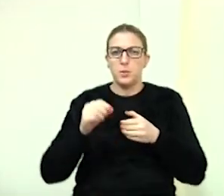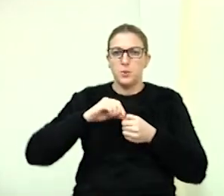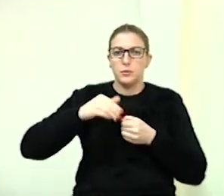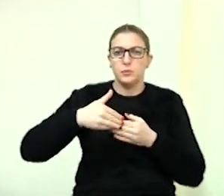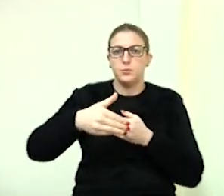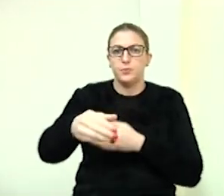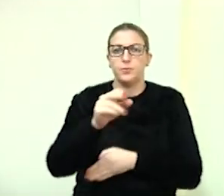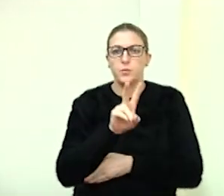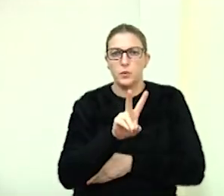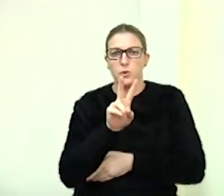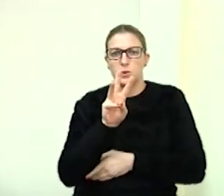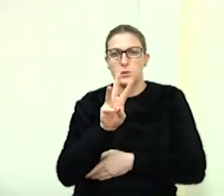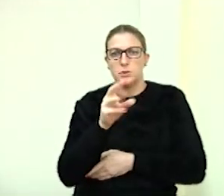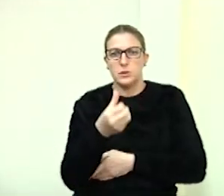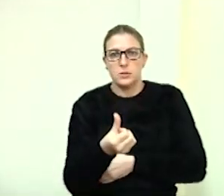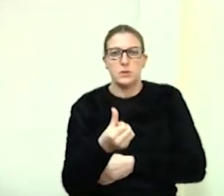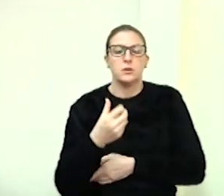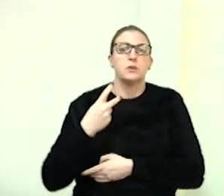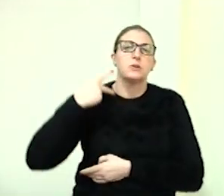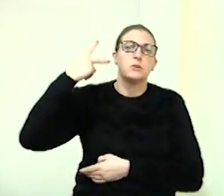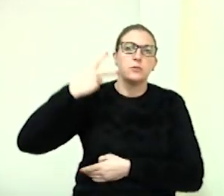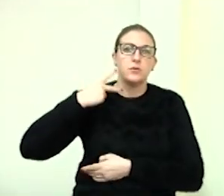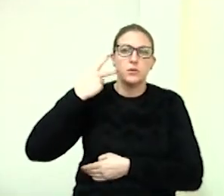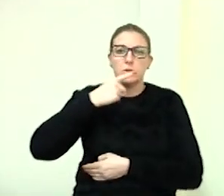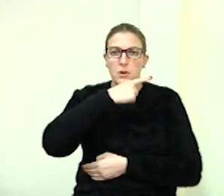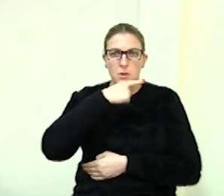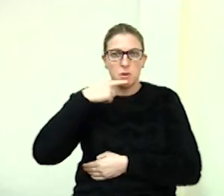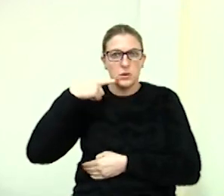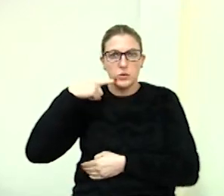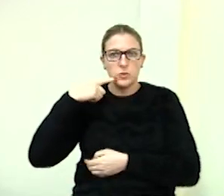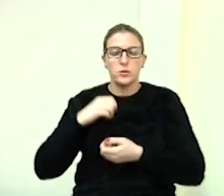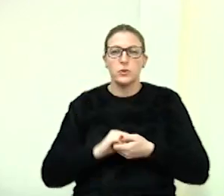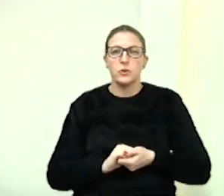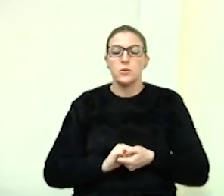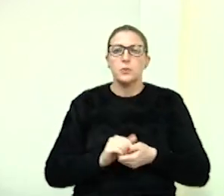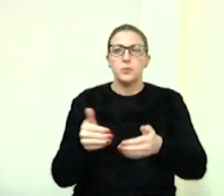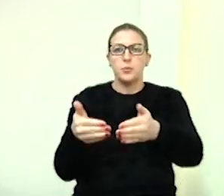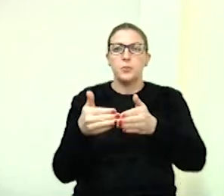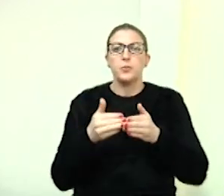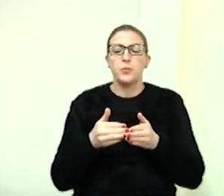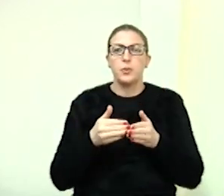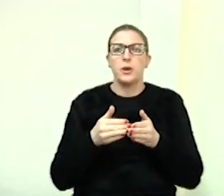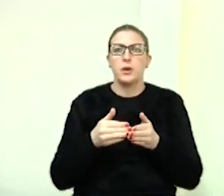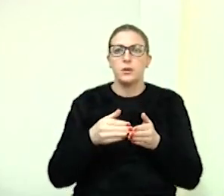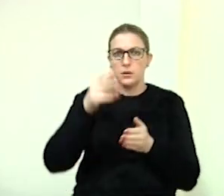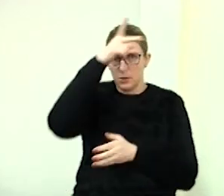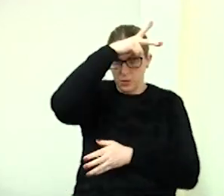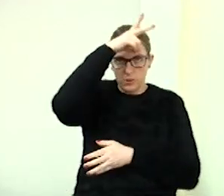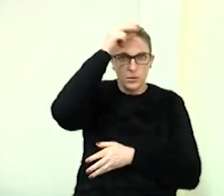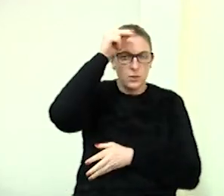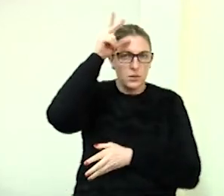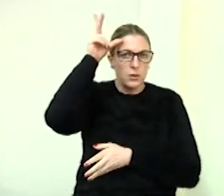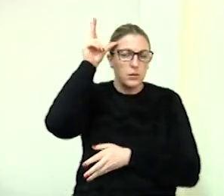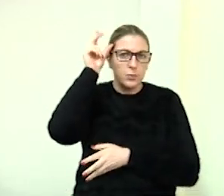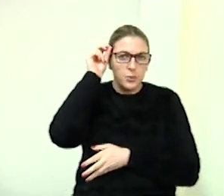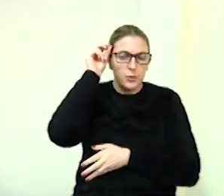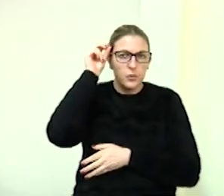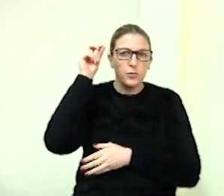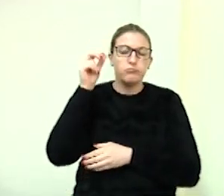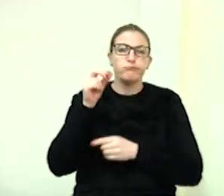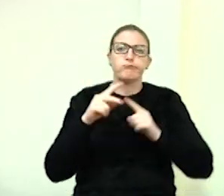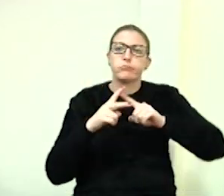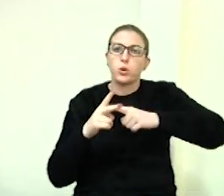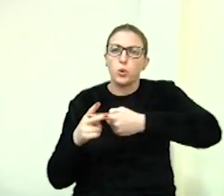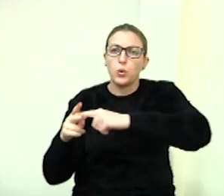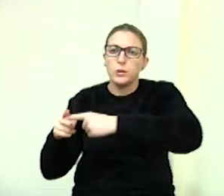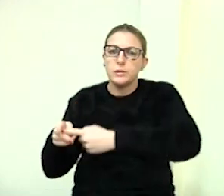236, autor Claudemir Araújo, solicita aos órgãos competentes do Poder Executivo Municipal melhorias